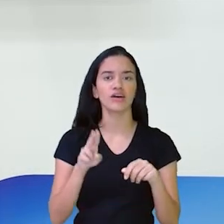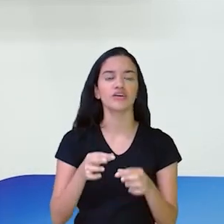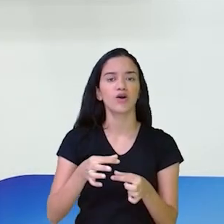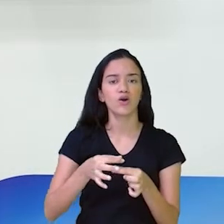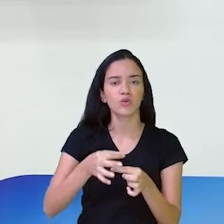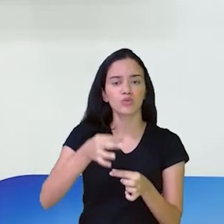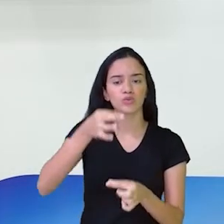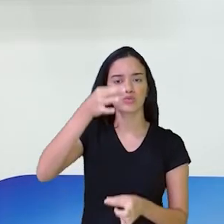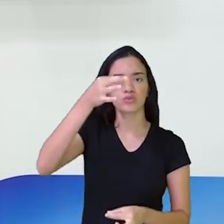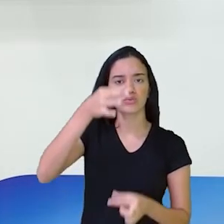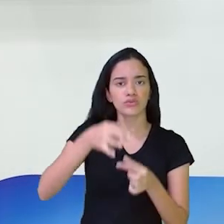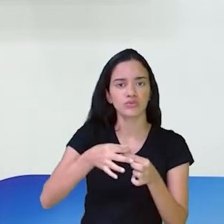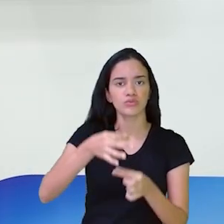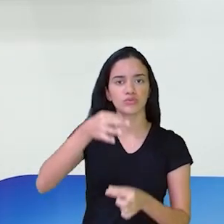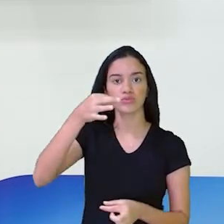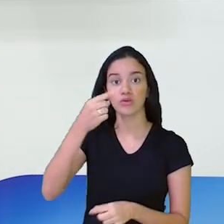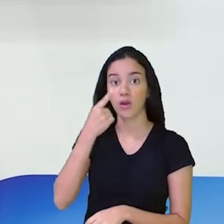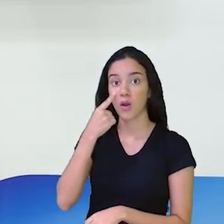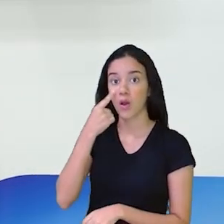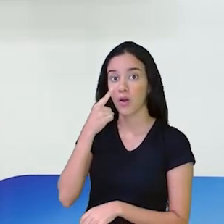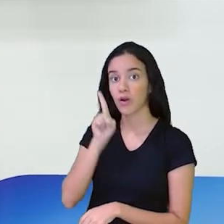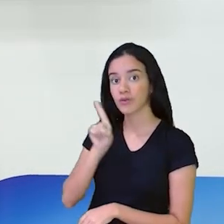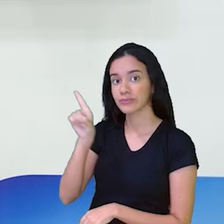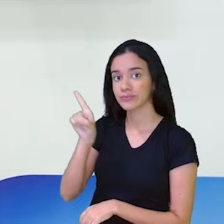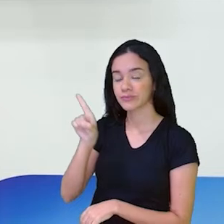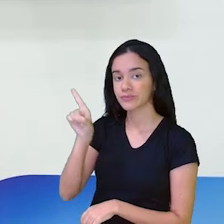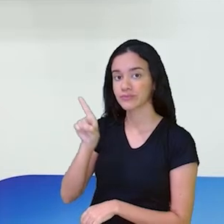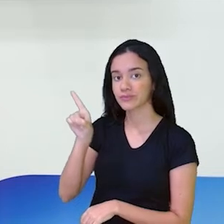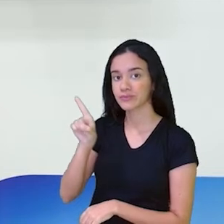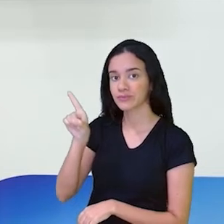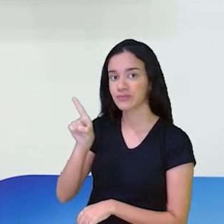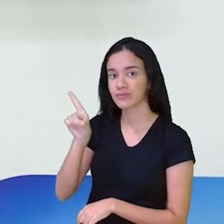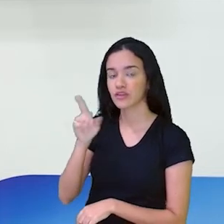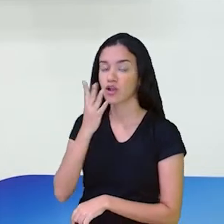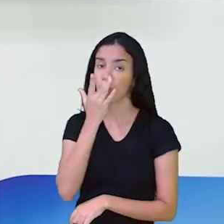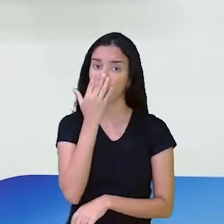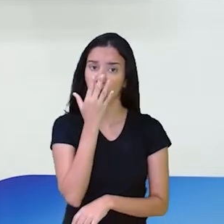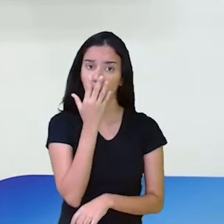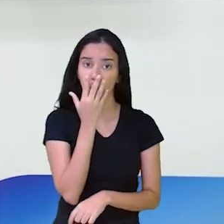tá? Peguei aqui alguns canudos coloridos.